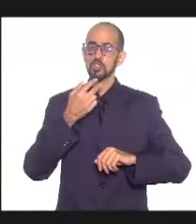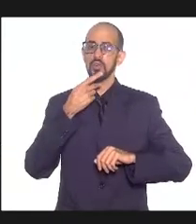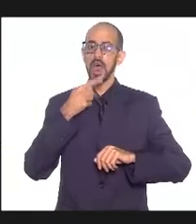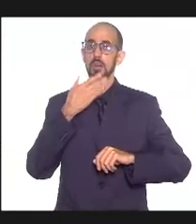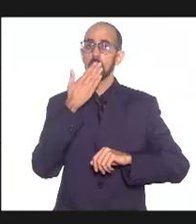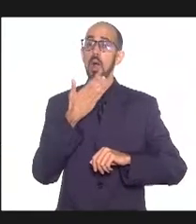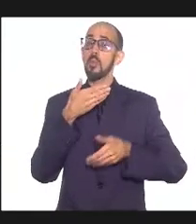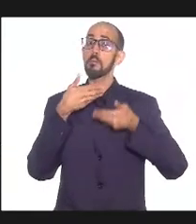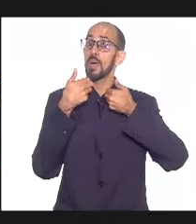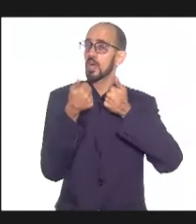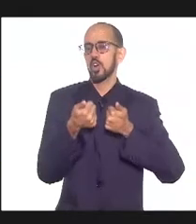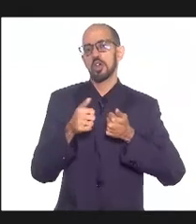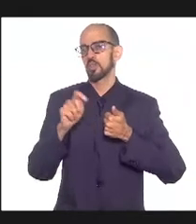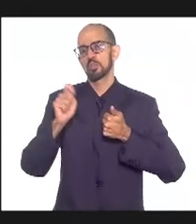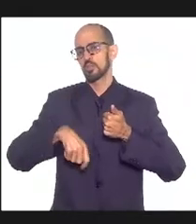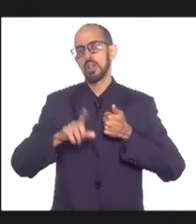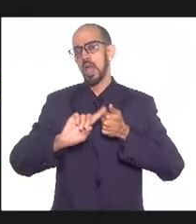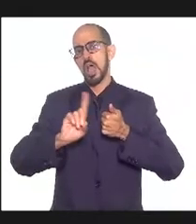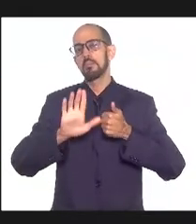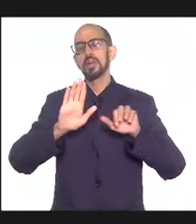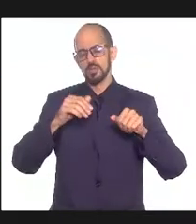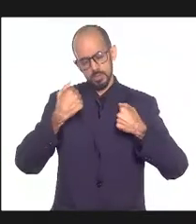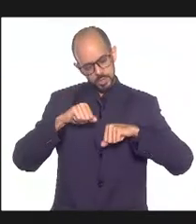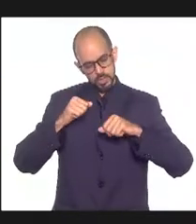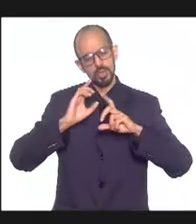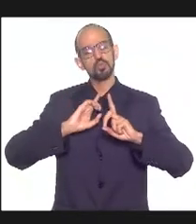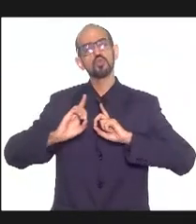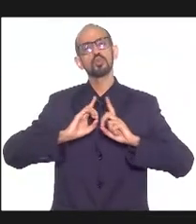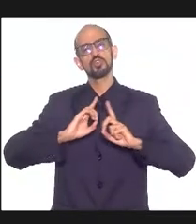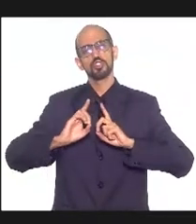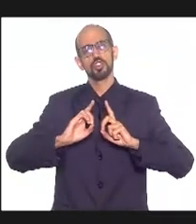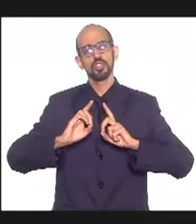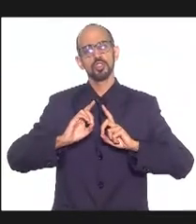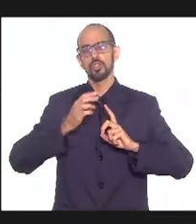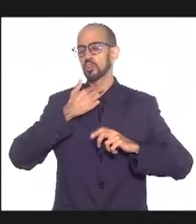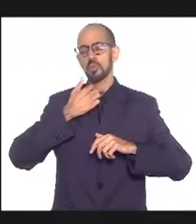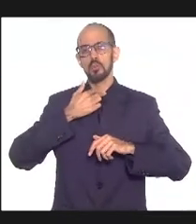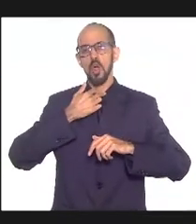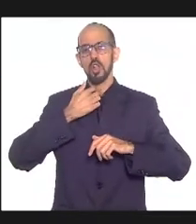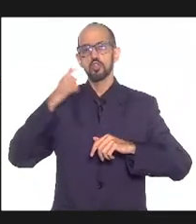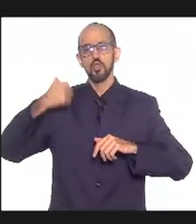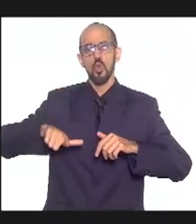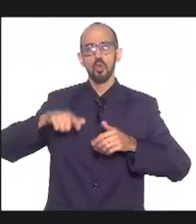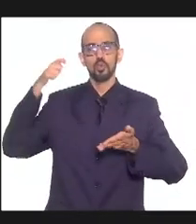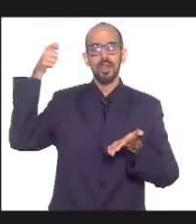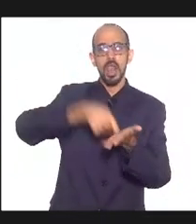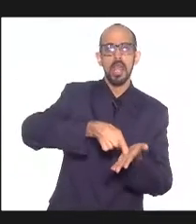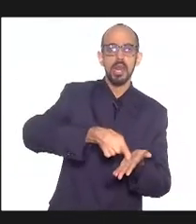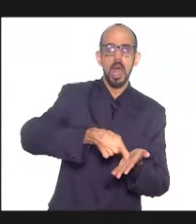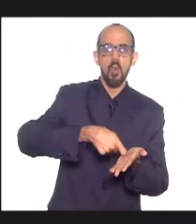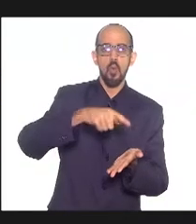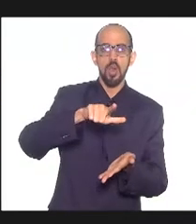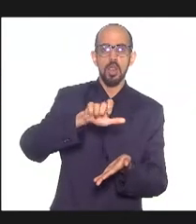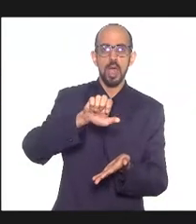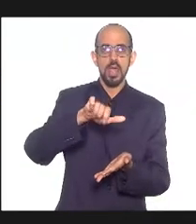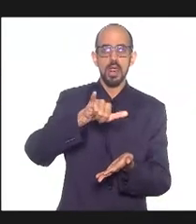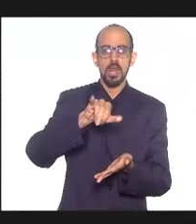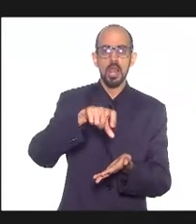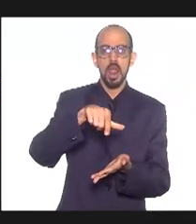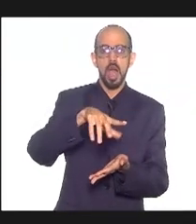que claramente enfrentar. Nós não podemos agora, nos próximos leilões, alavancar algumas termoelétricas somente em gás